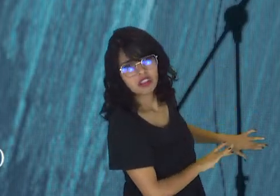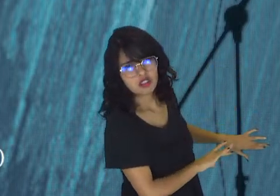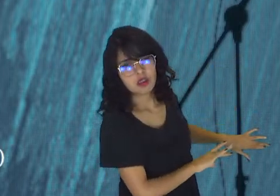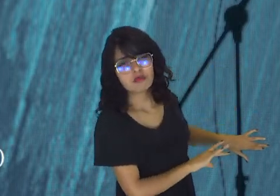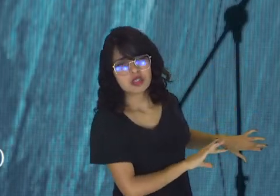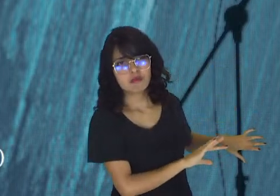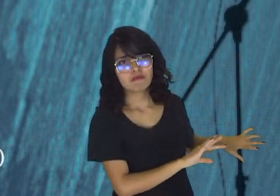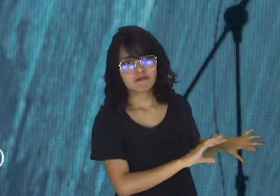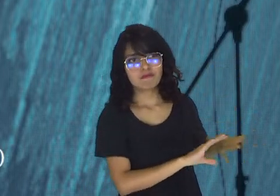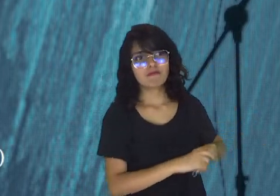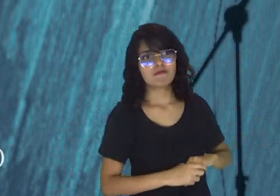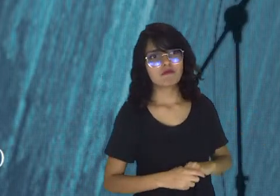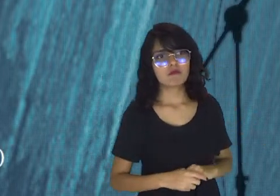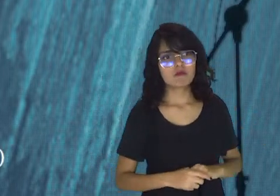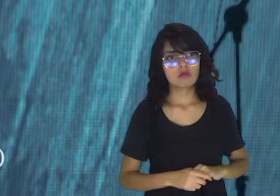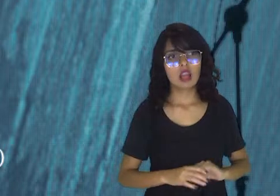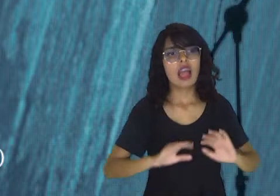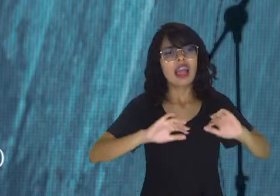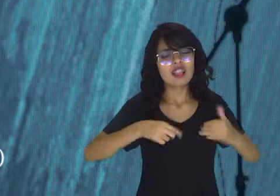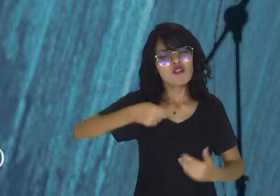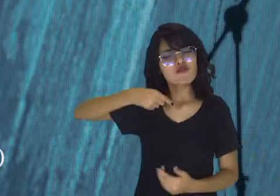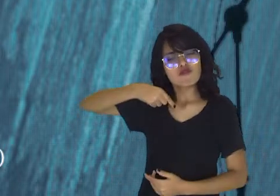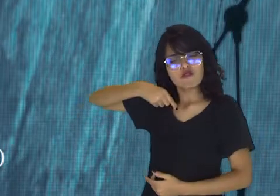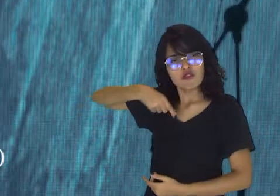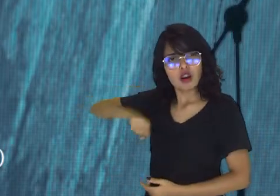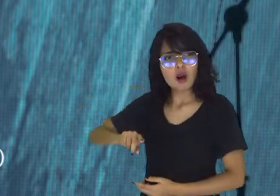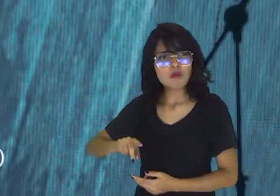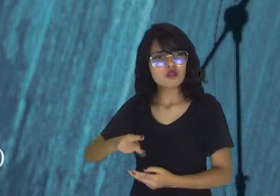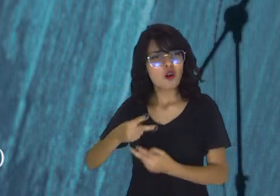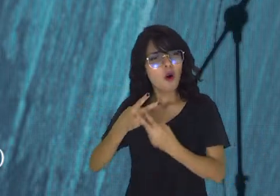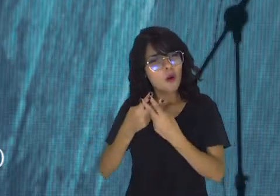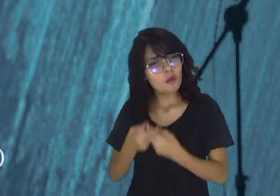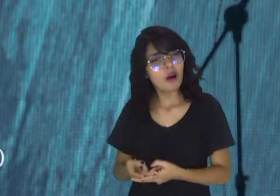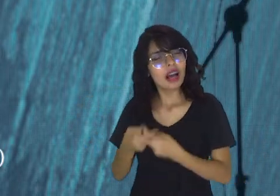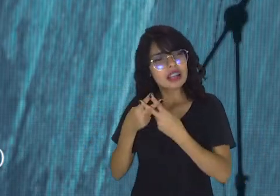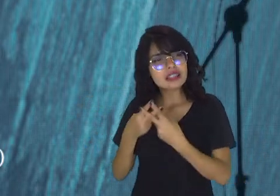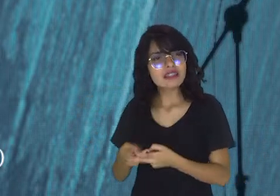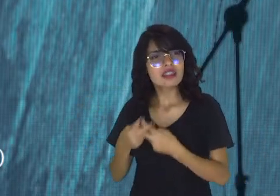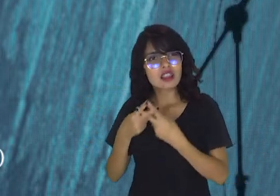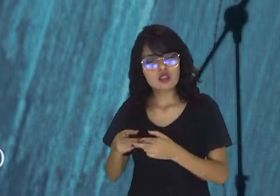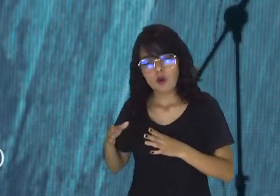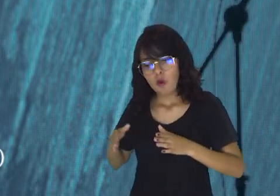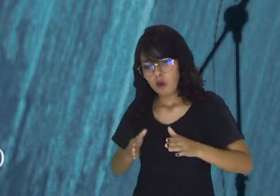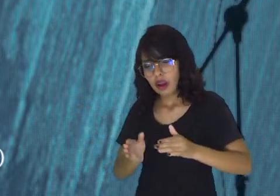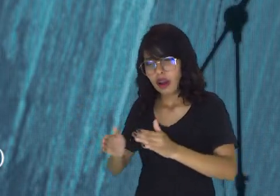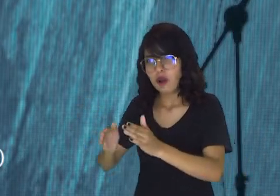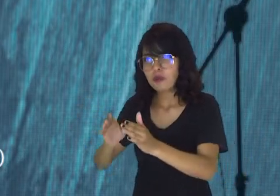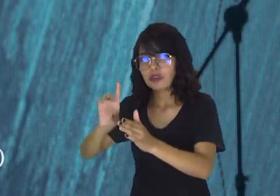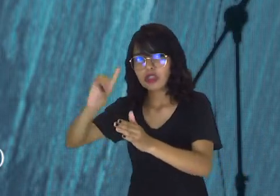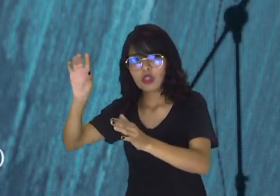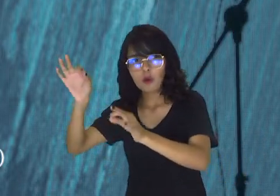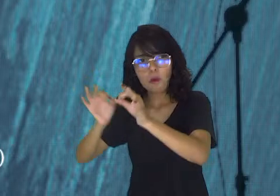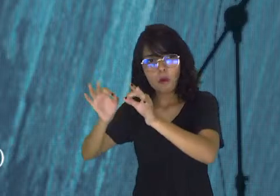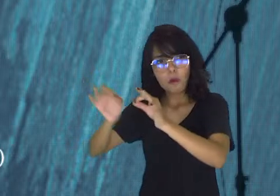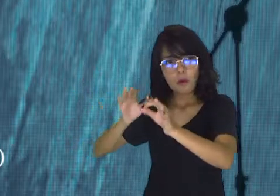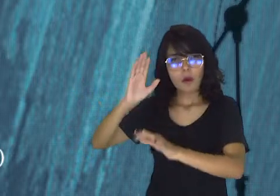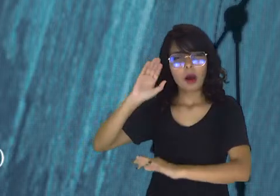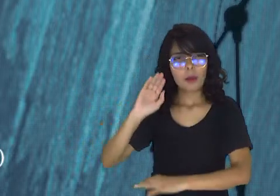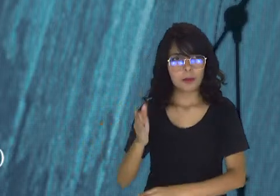corramos com paciência a carreira que nos está proposta.